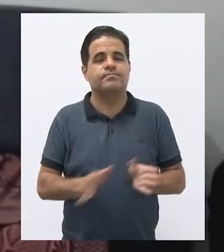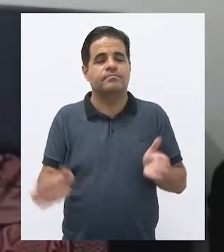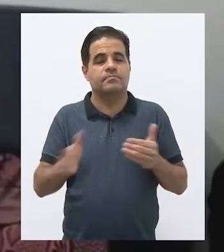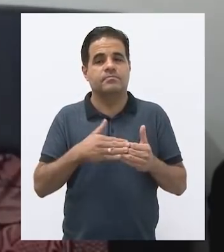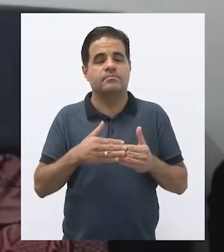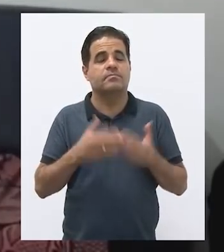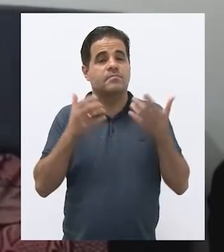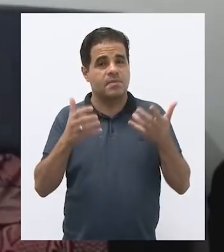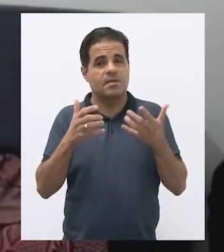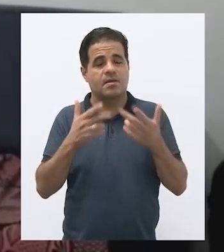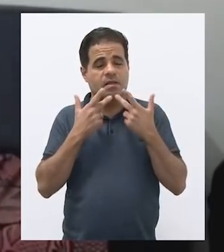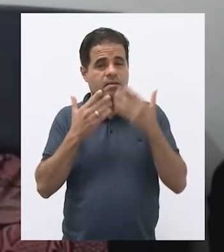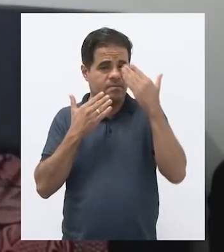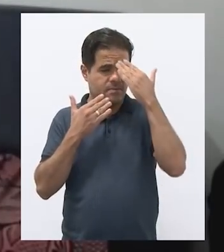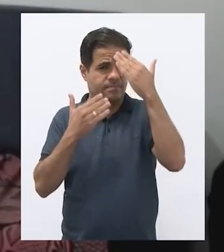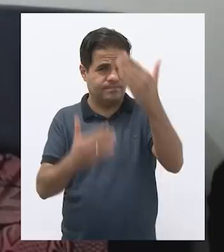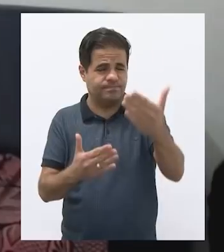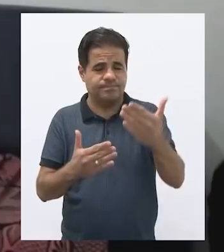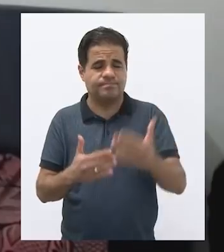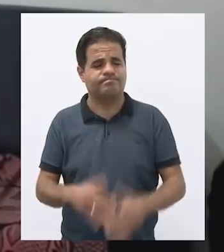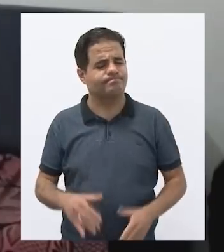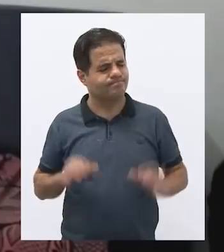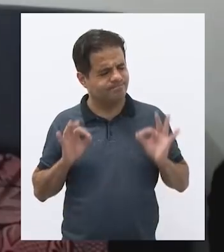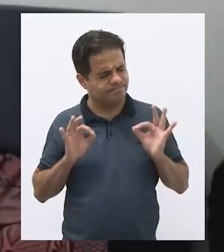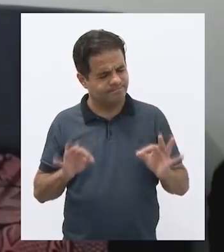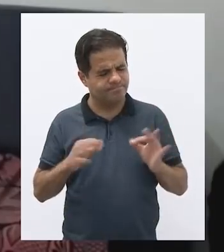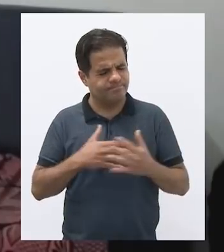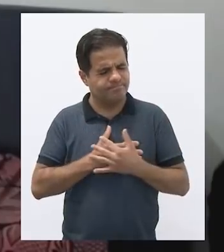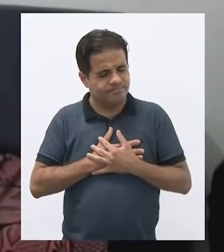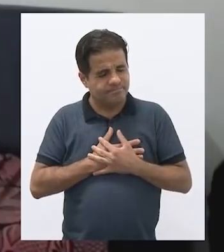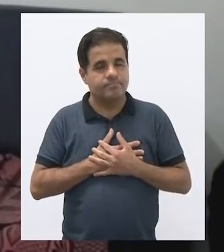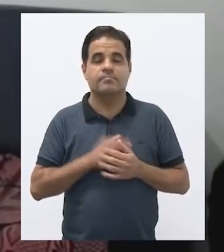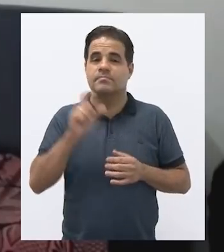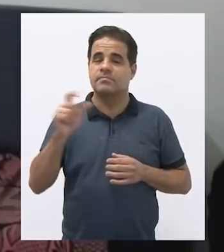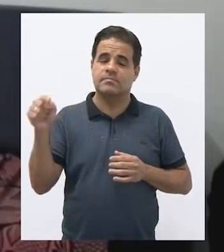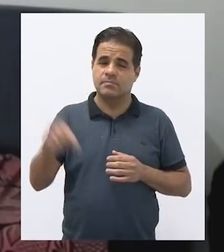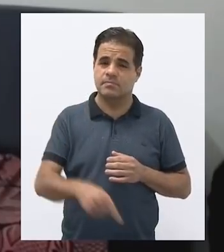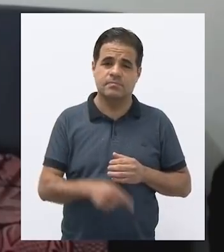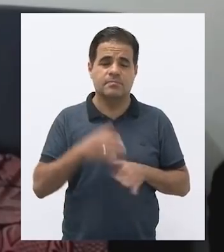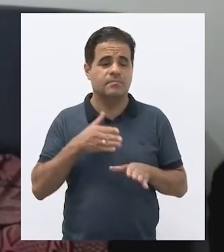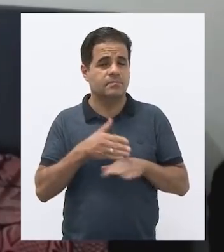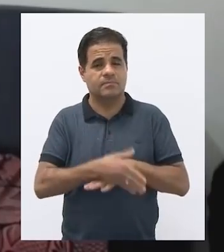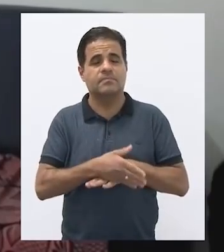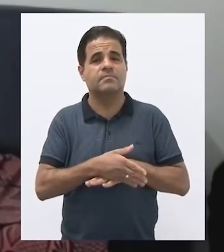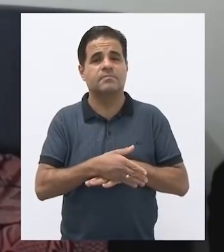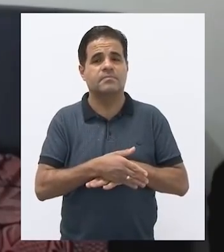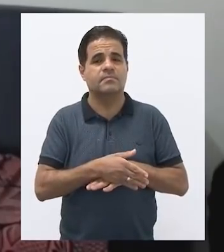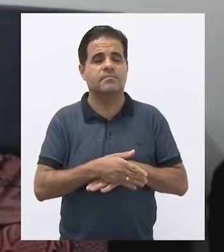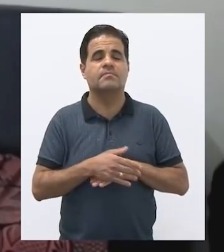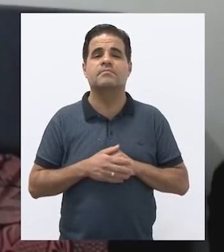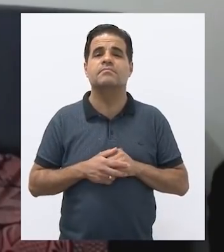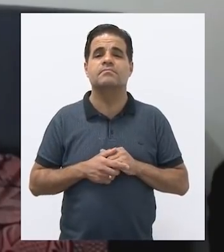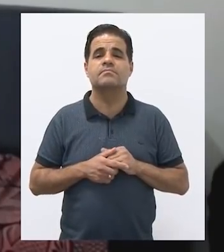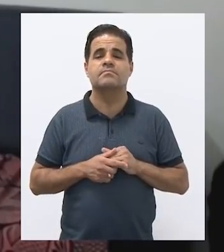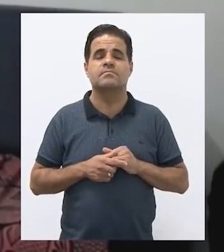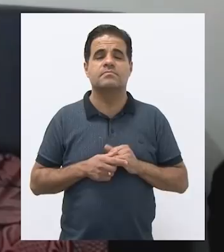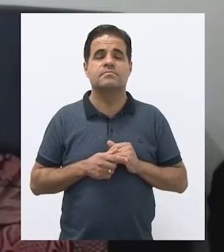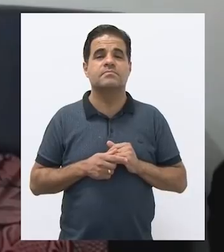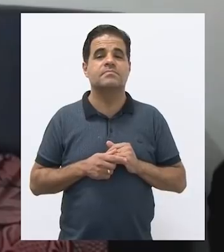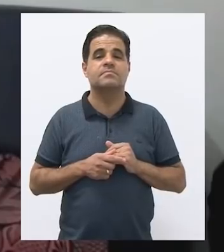Eu quero agradecer assim demais, né, a sua participação. Realmente,